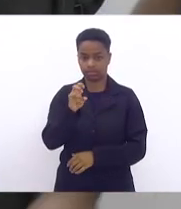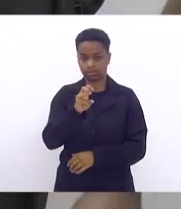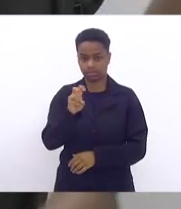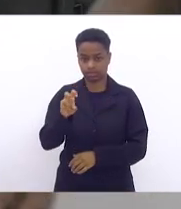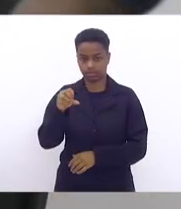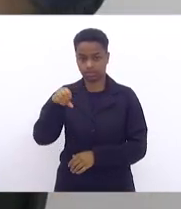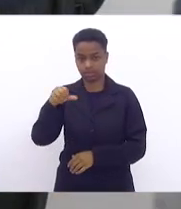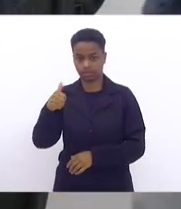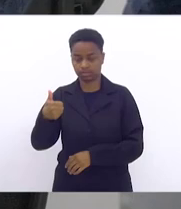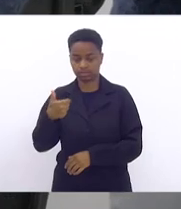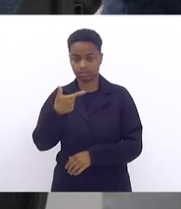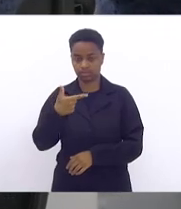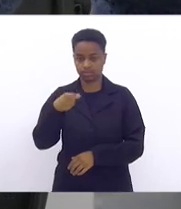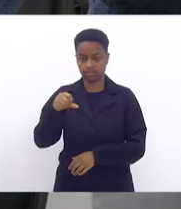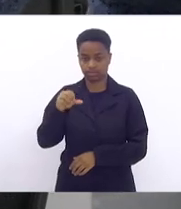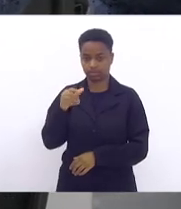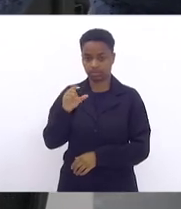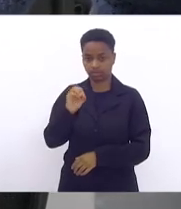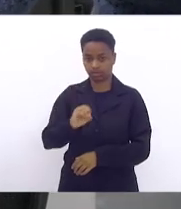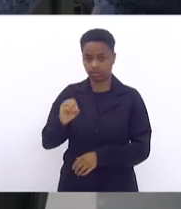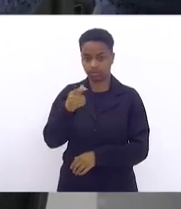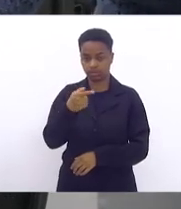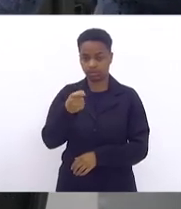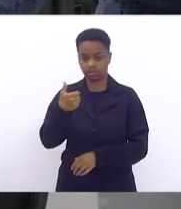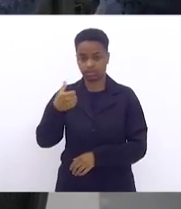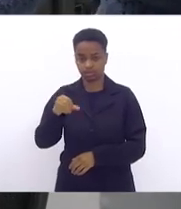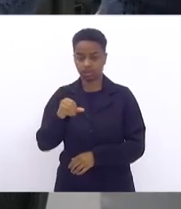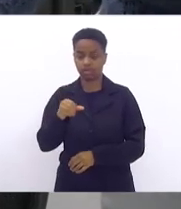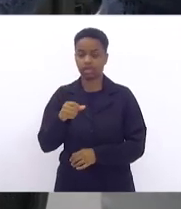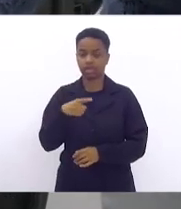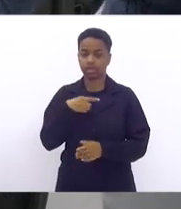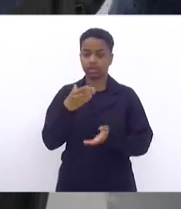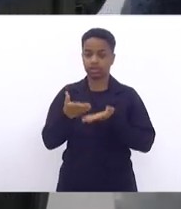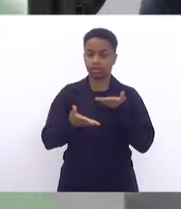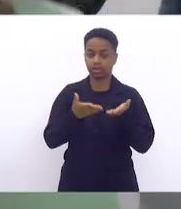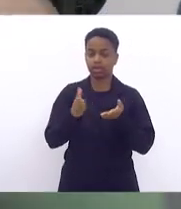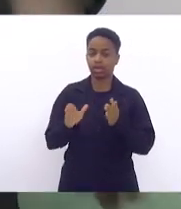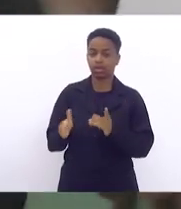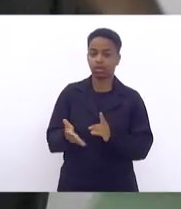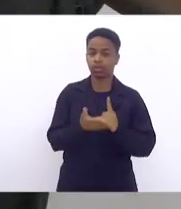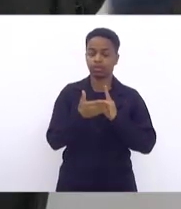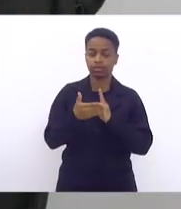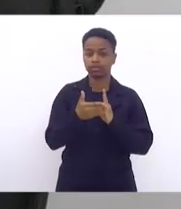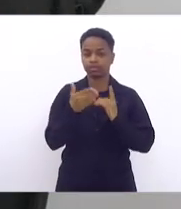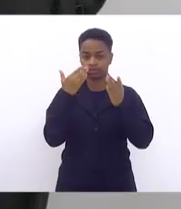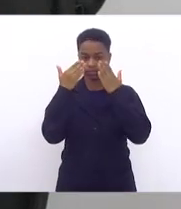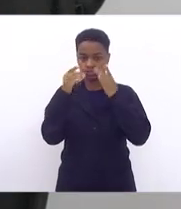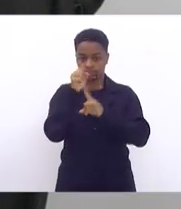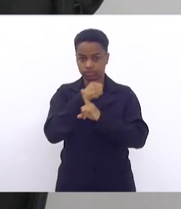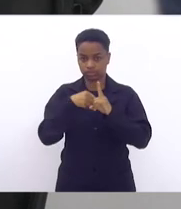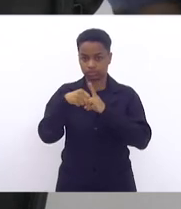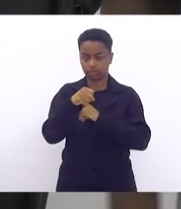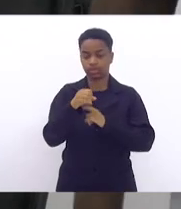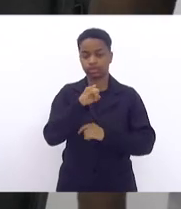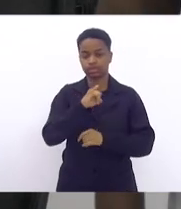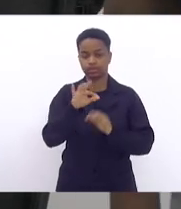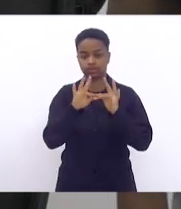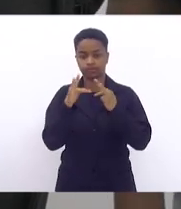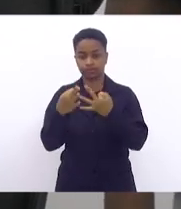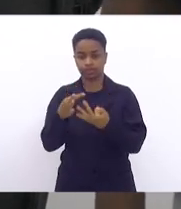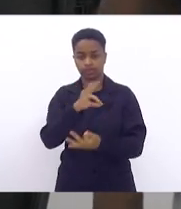5.591 de 29 de outubro de 2019 para incluir o acolhimento psicossocial de familiares de policiais assassinados no âmbito do Estado do Rio de Janeiro.